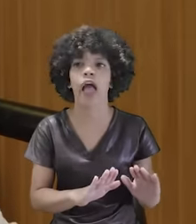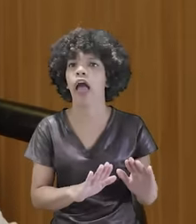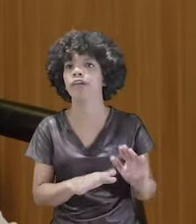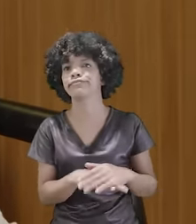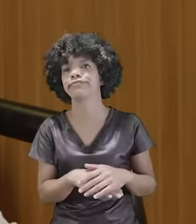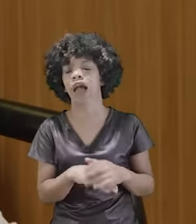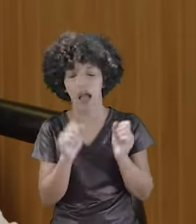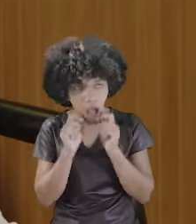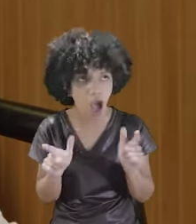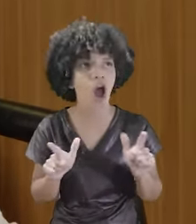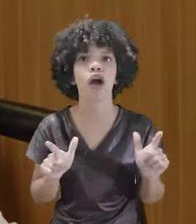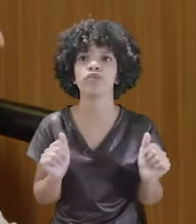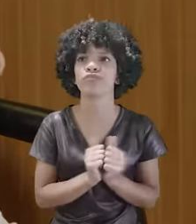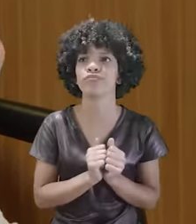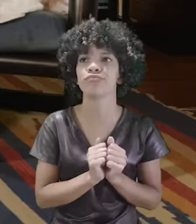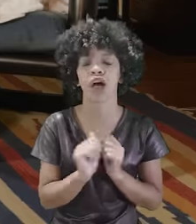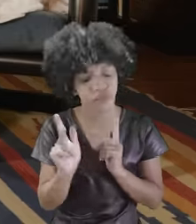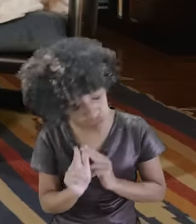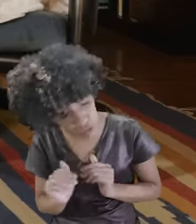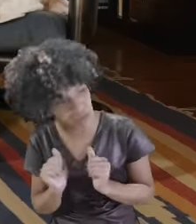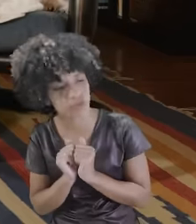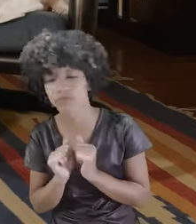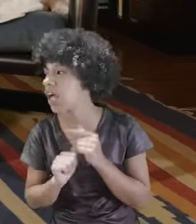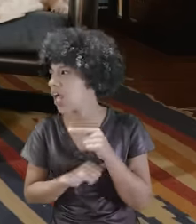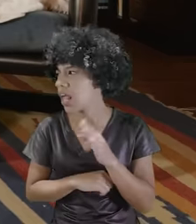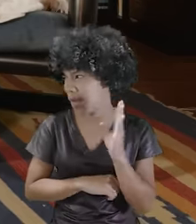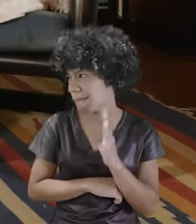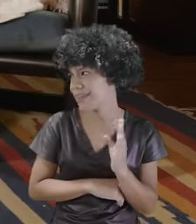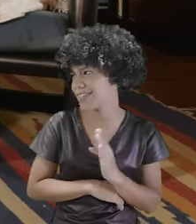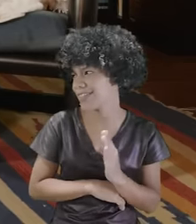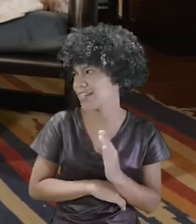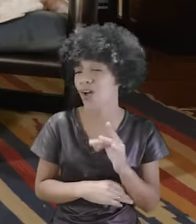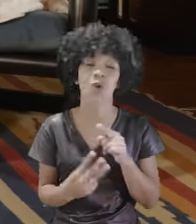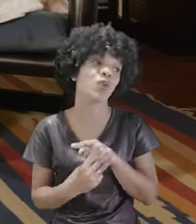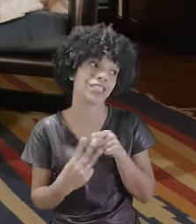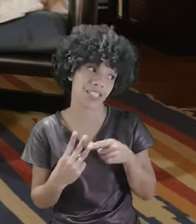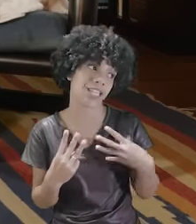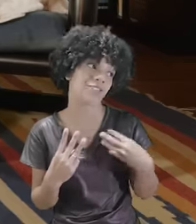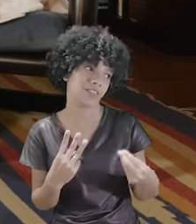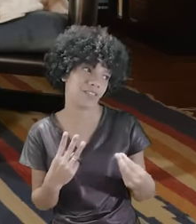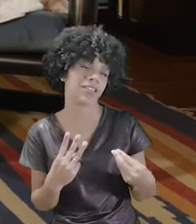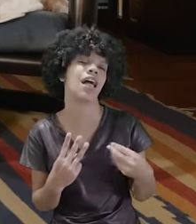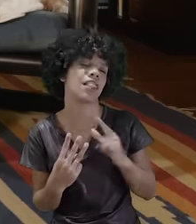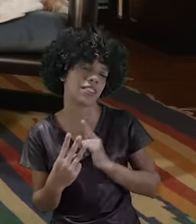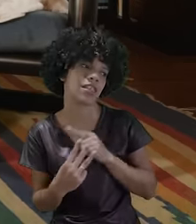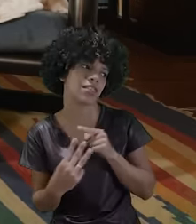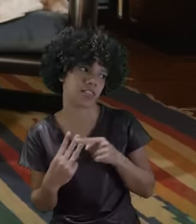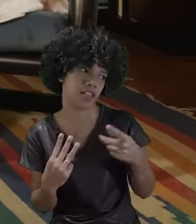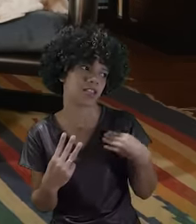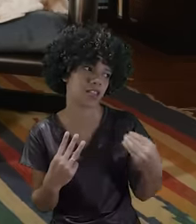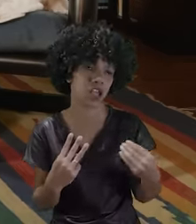acorda junto e dormir junto ele no caso é Brasileiro né os três os três três tenho